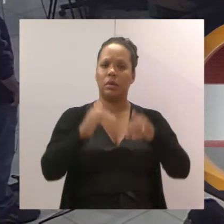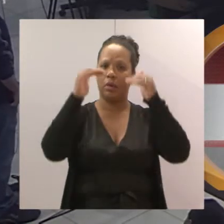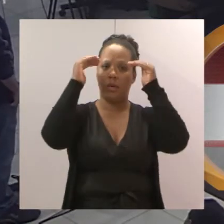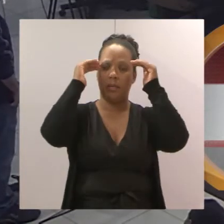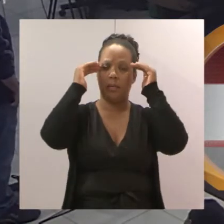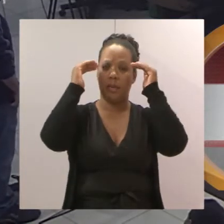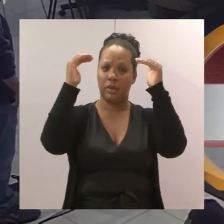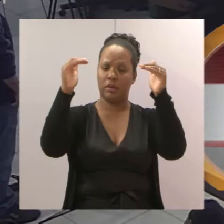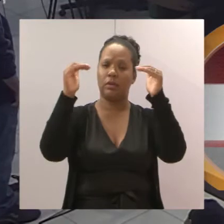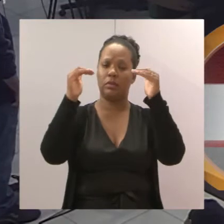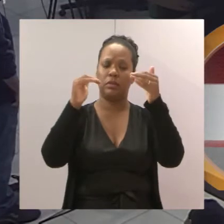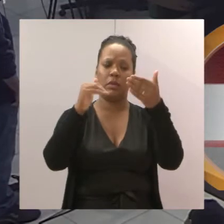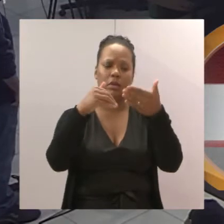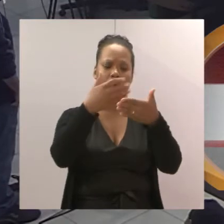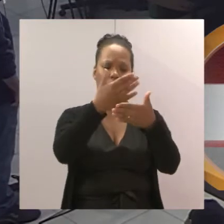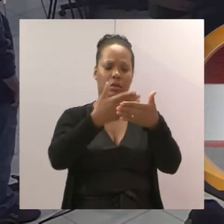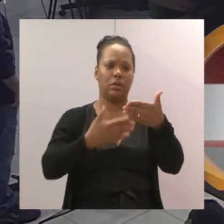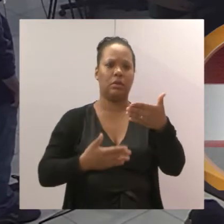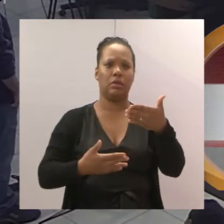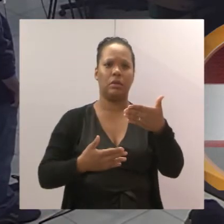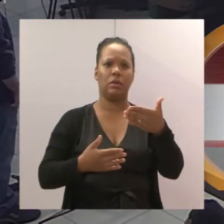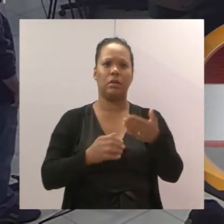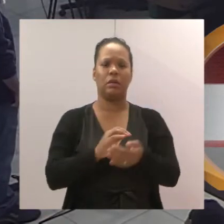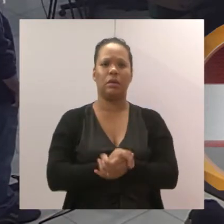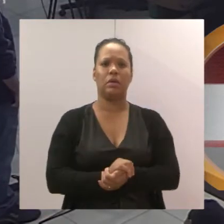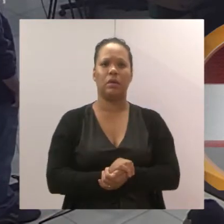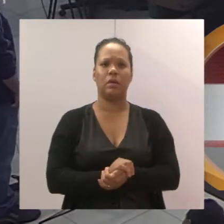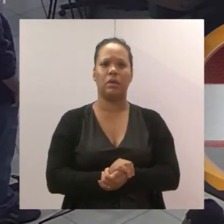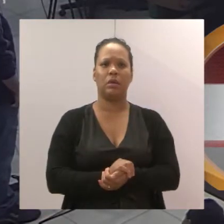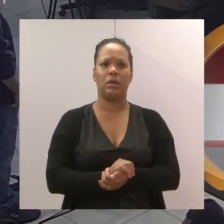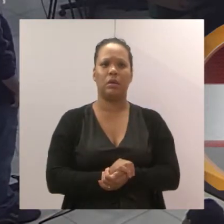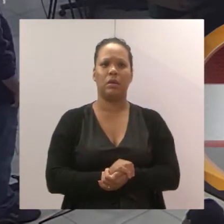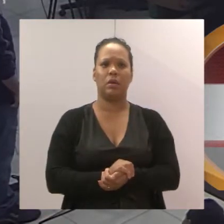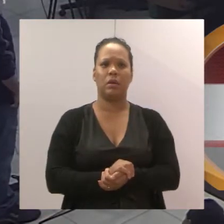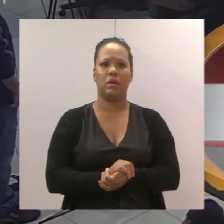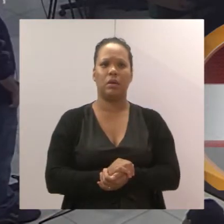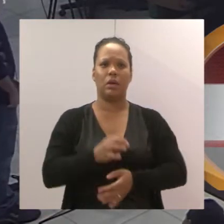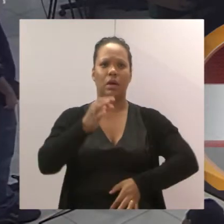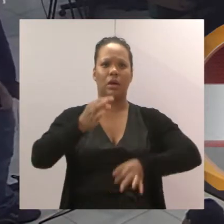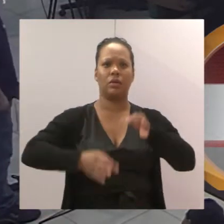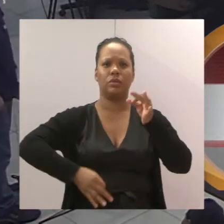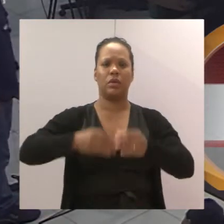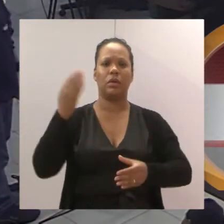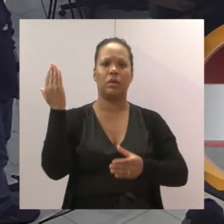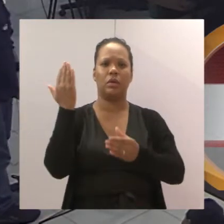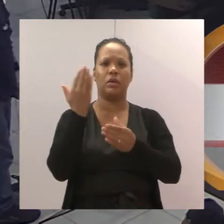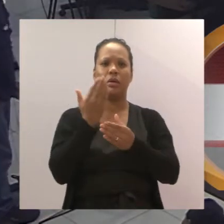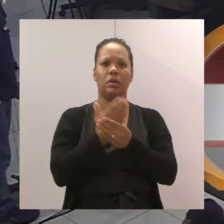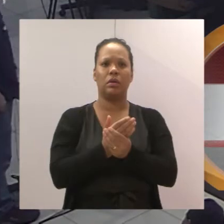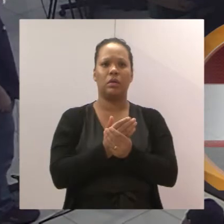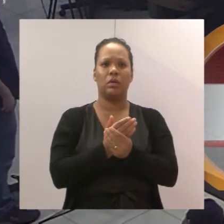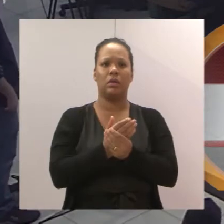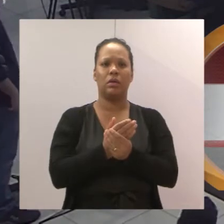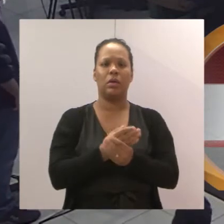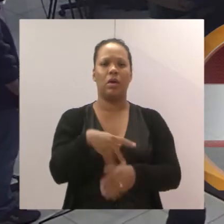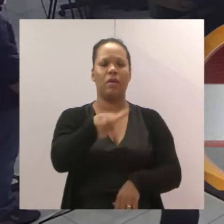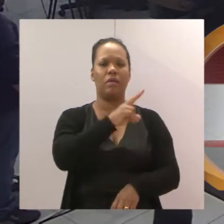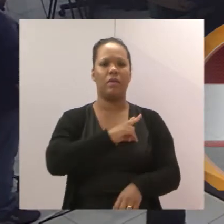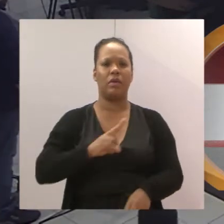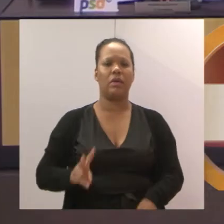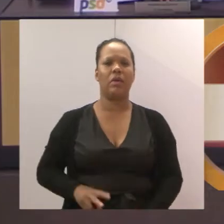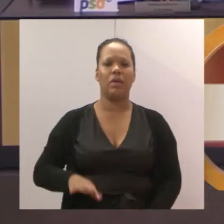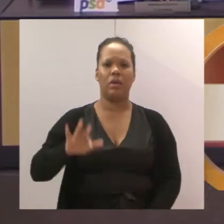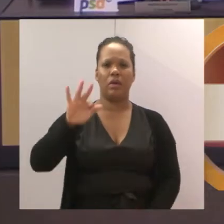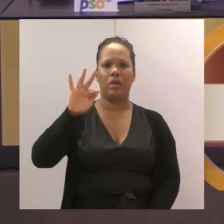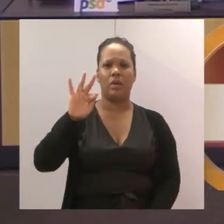judicial, determino o cancelamento da ordem do dia referente ao julgamento do processo de cassação do vereador Fernando